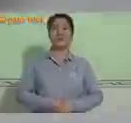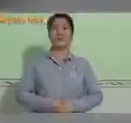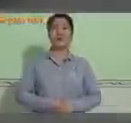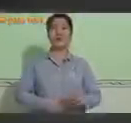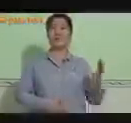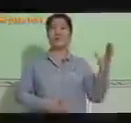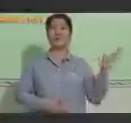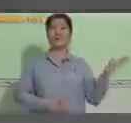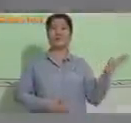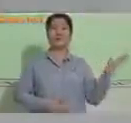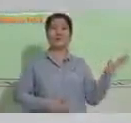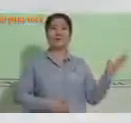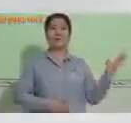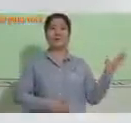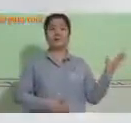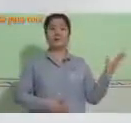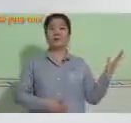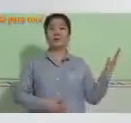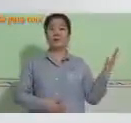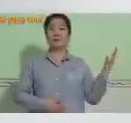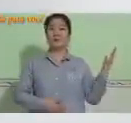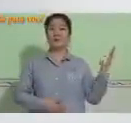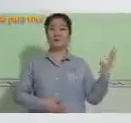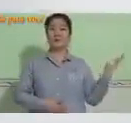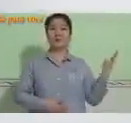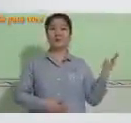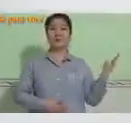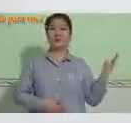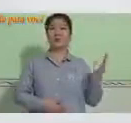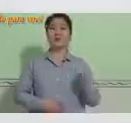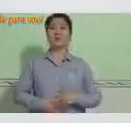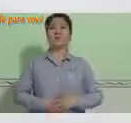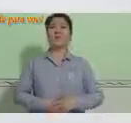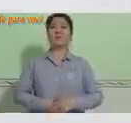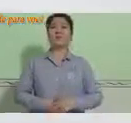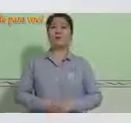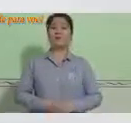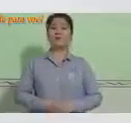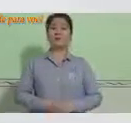Saiba quais são as principais doenças que causam infertilidade no homem e na mulher.